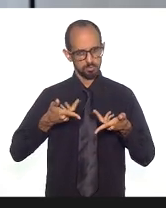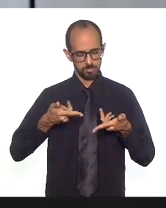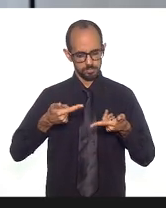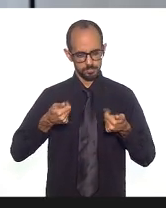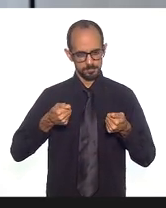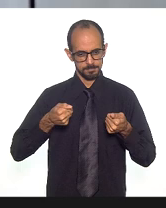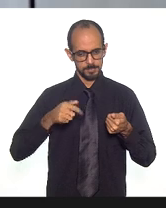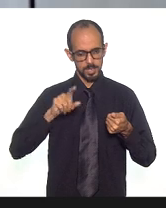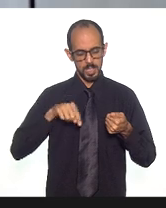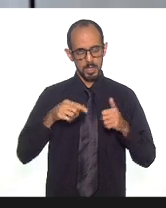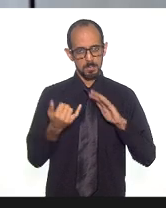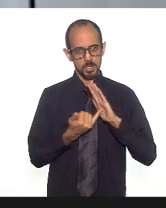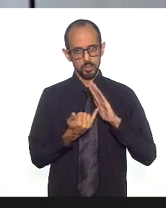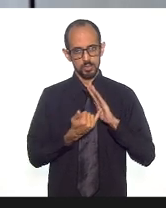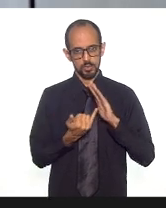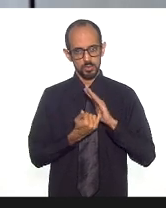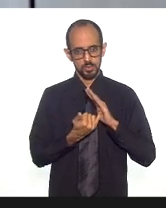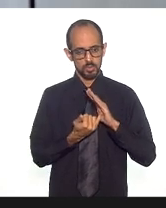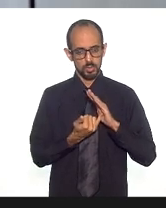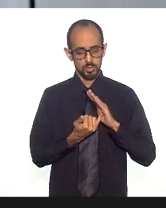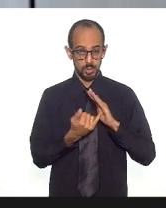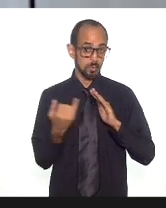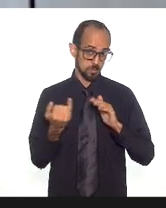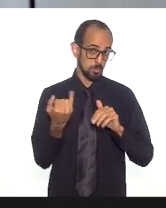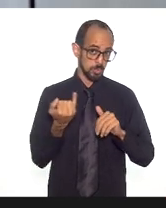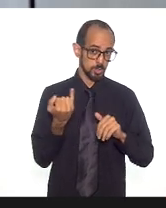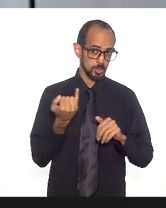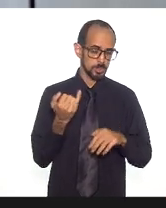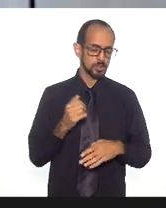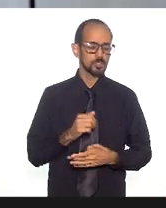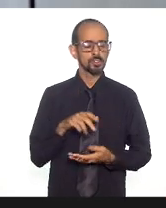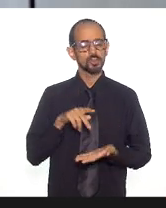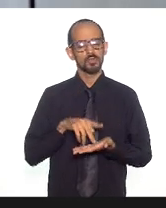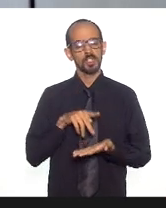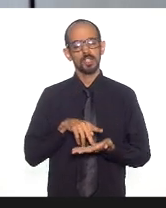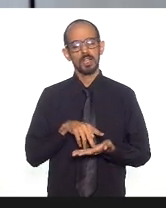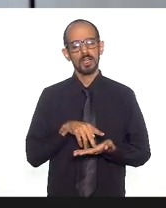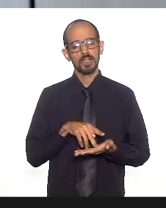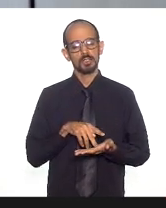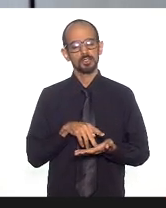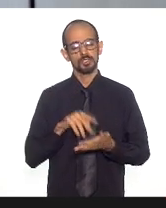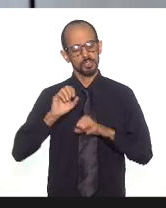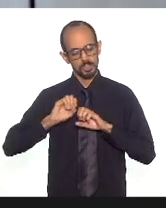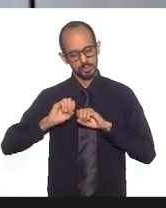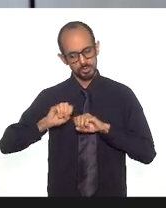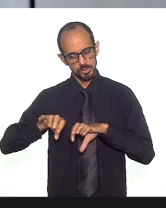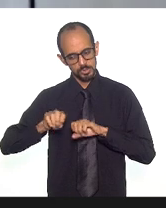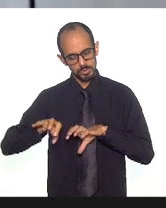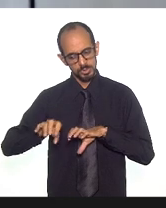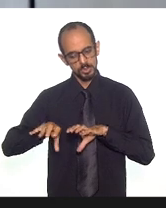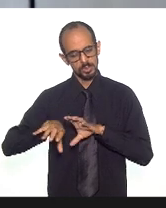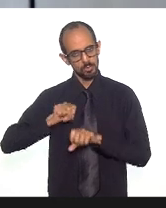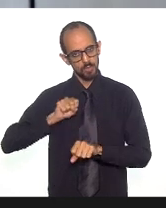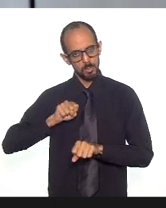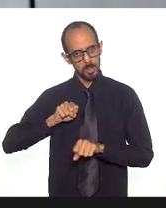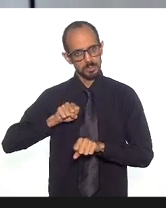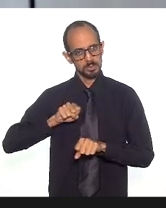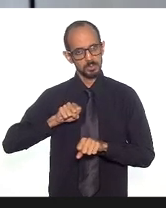uma instituição de imensa importância, realmente, né? Na formação e na construção de uma